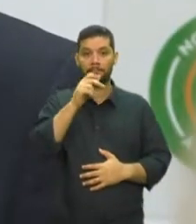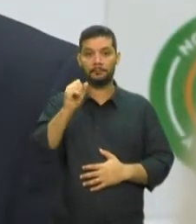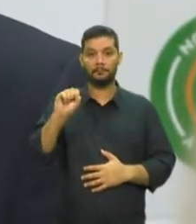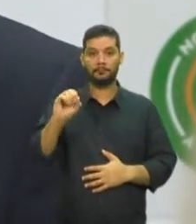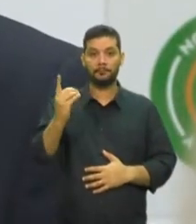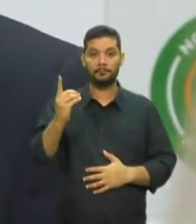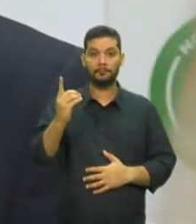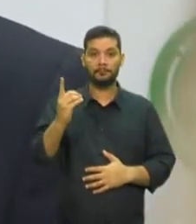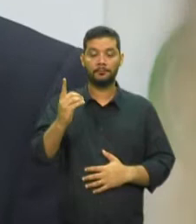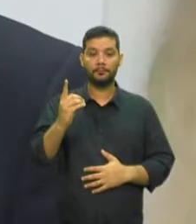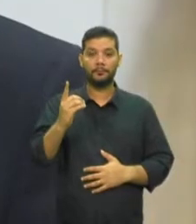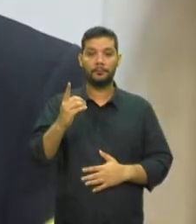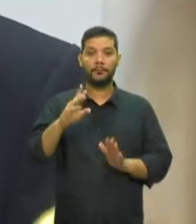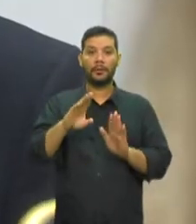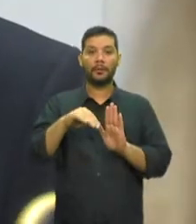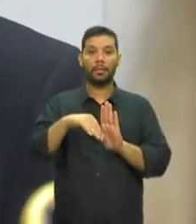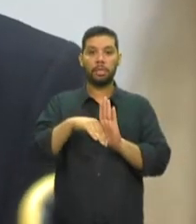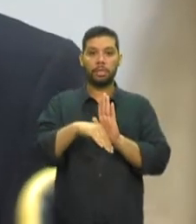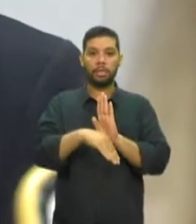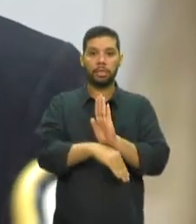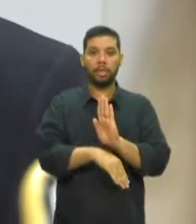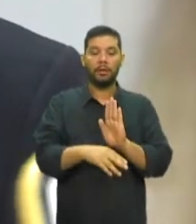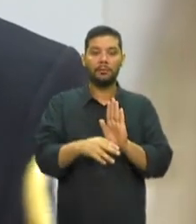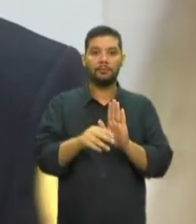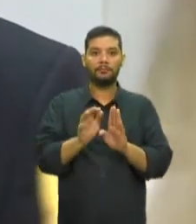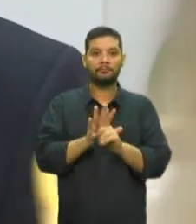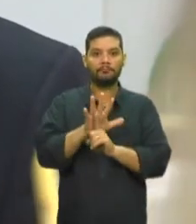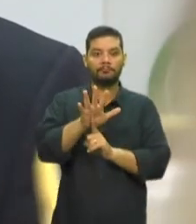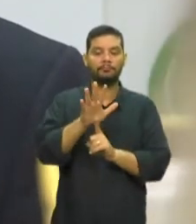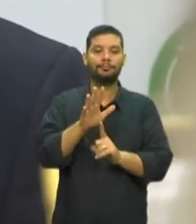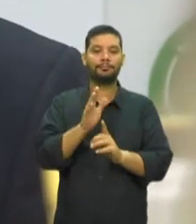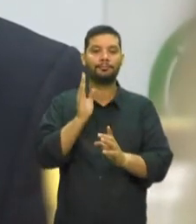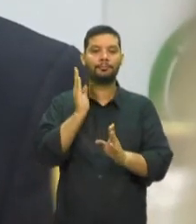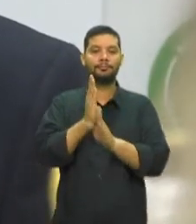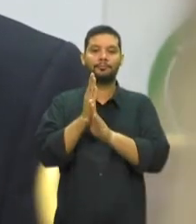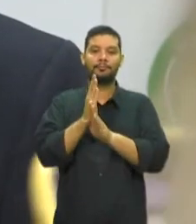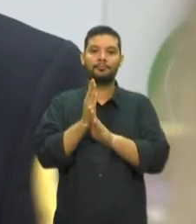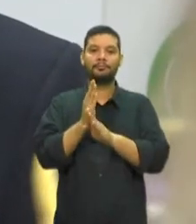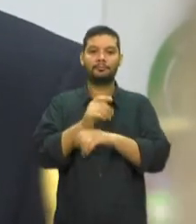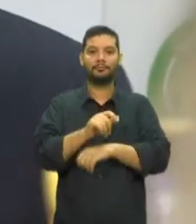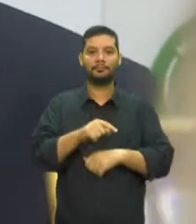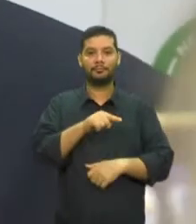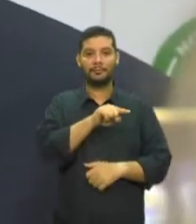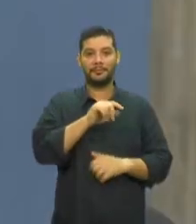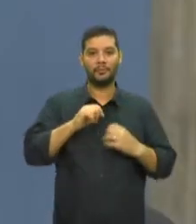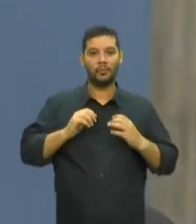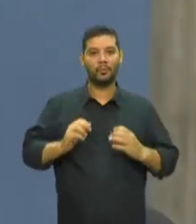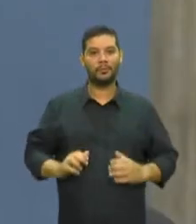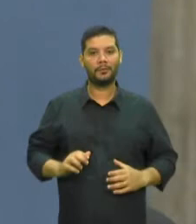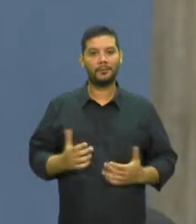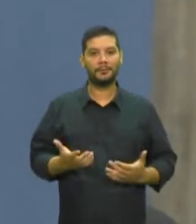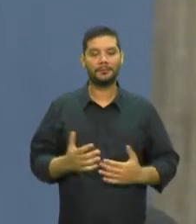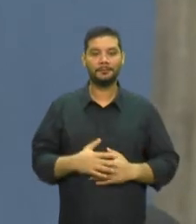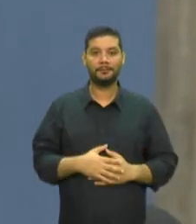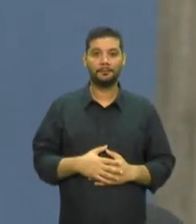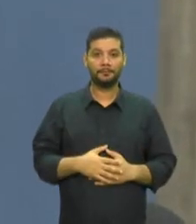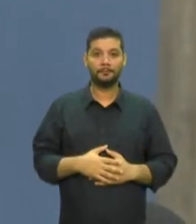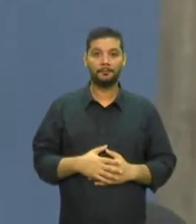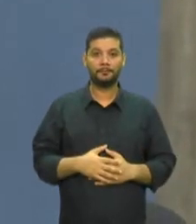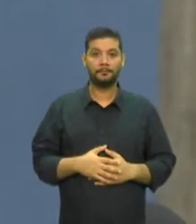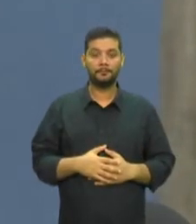na popularidade do presidente Jair Bolsonaro é em decorrência do comportamento do presidente. Para o